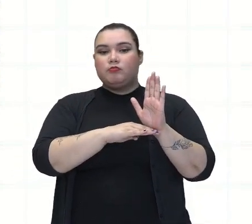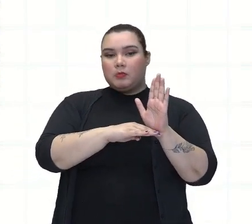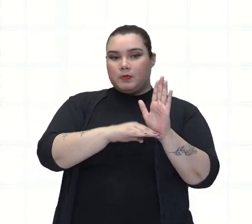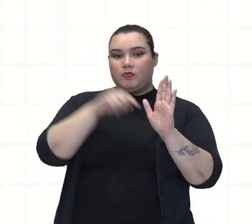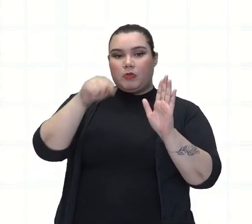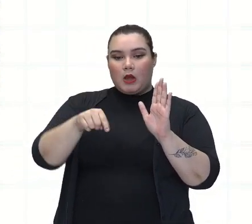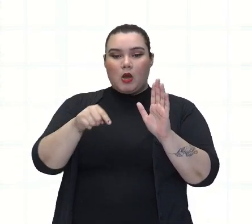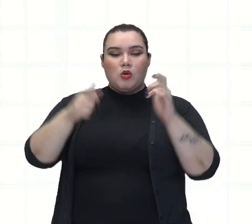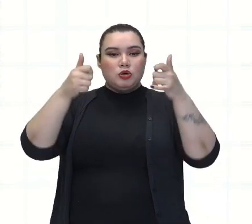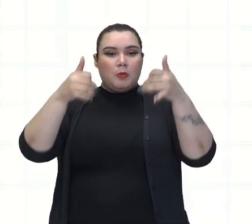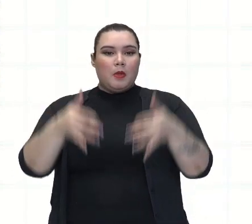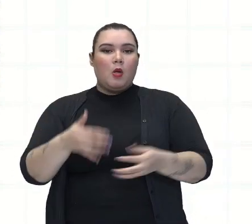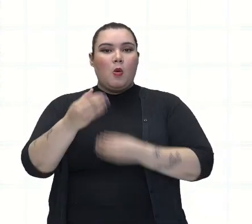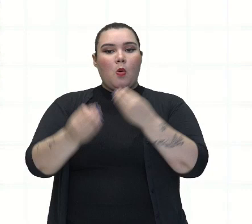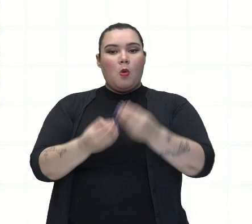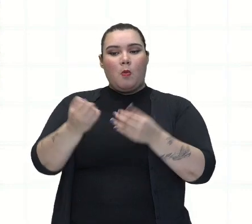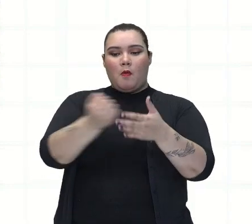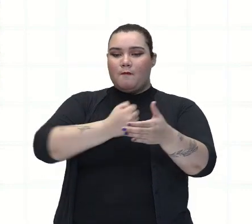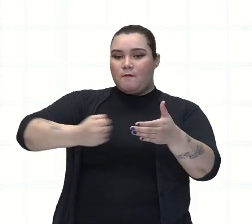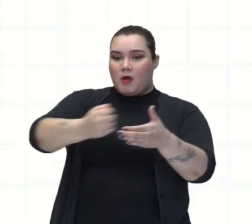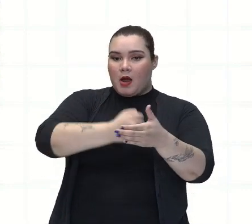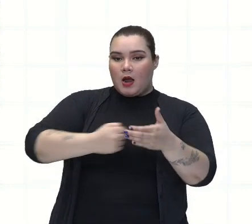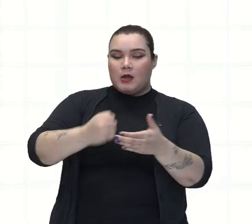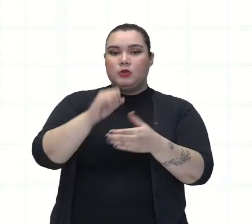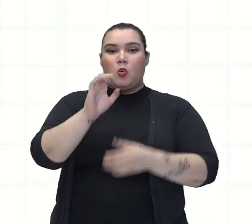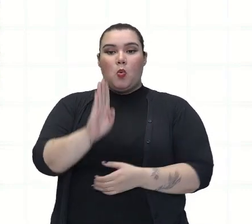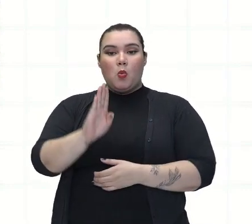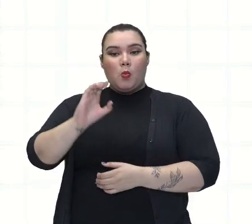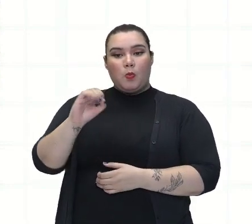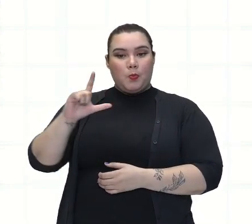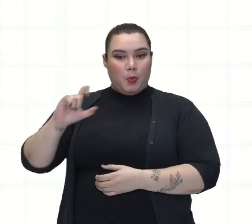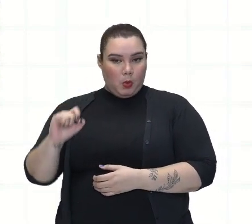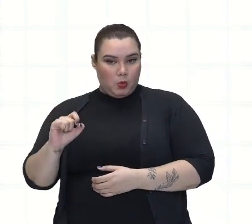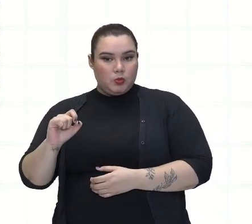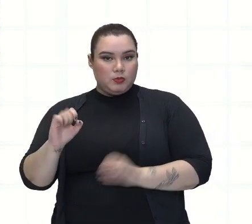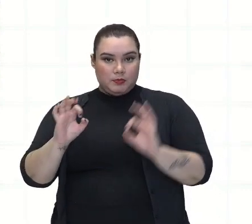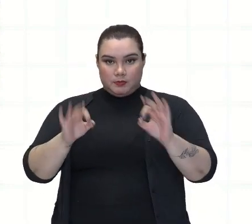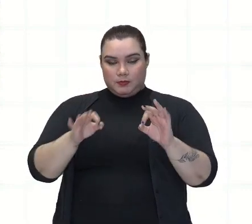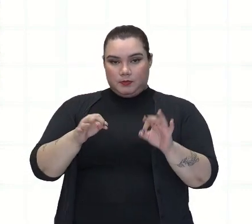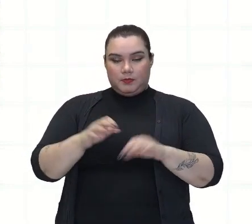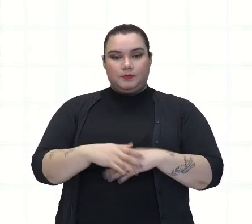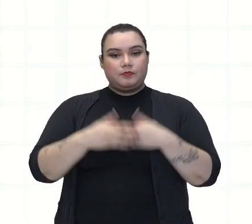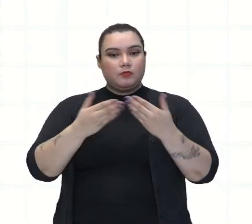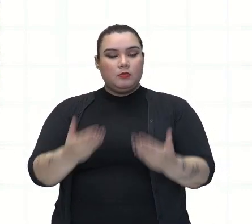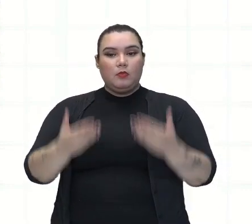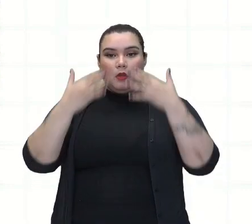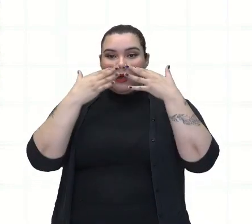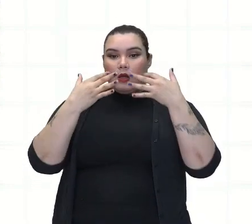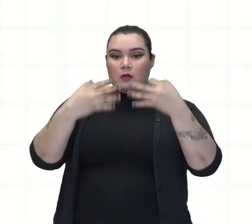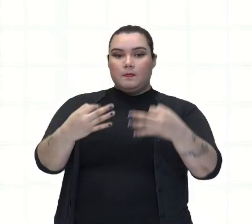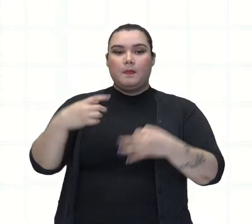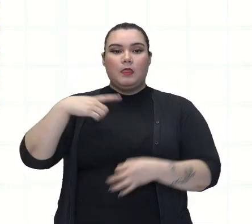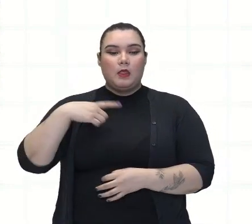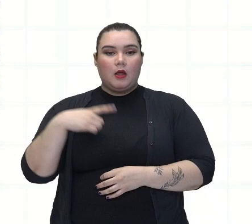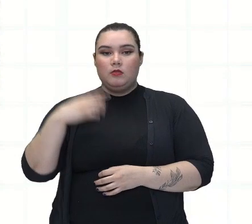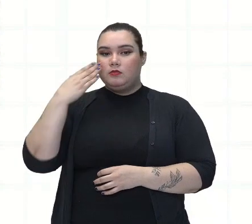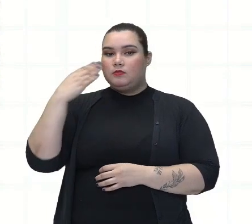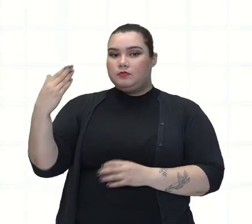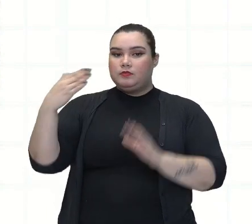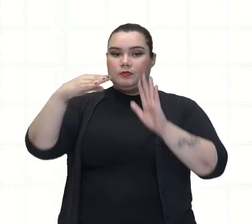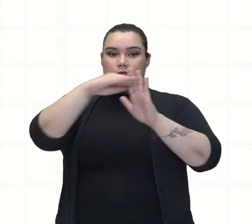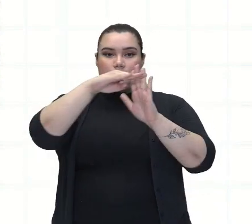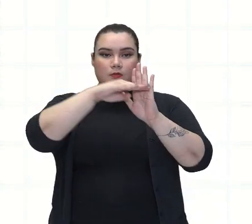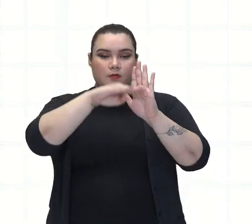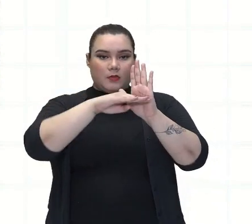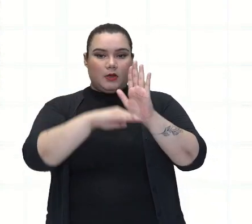de milho, certo? Então, aqui eu quero que vocês prestem atenção que nós temos aí a receita.